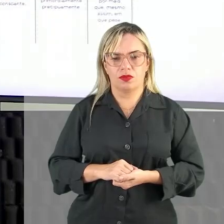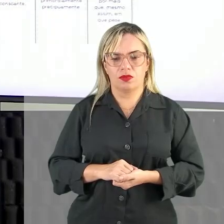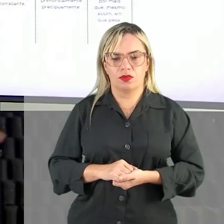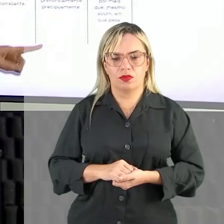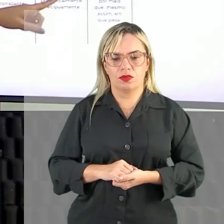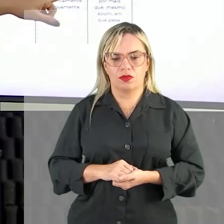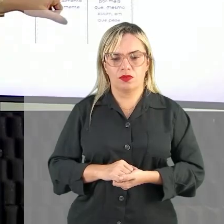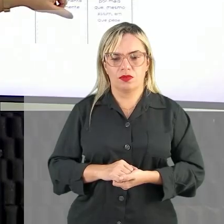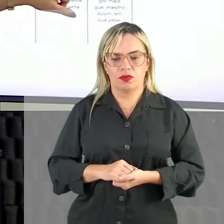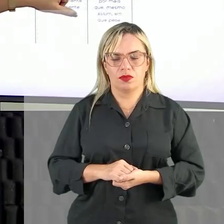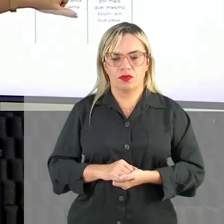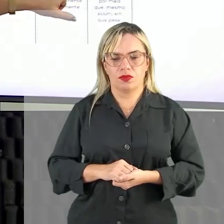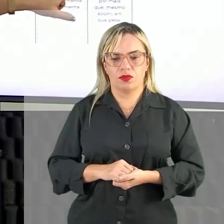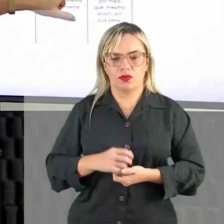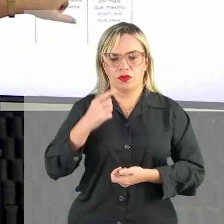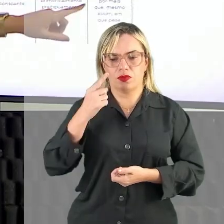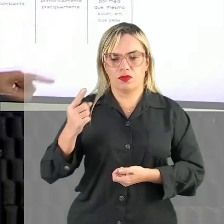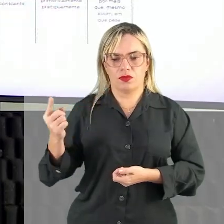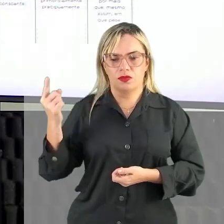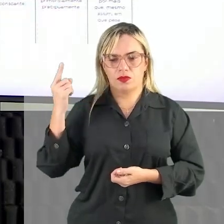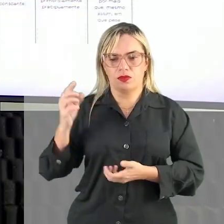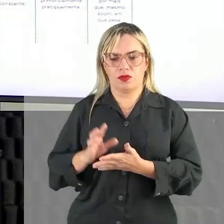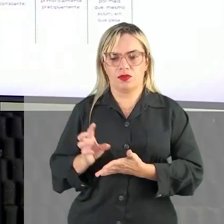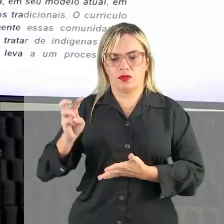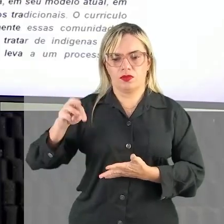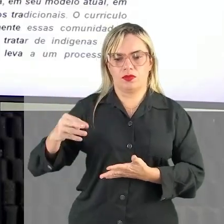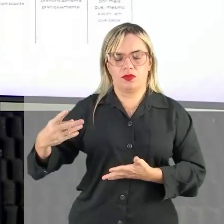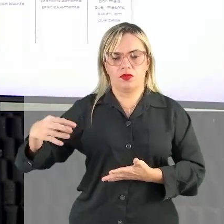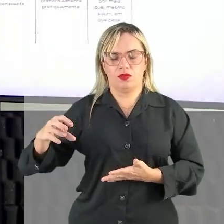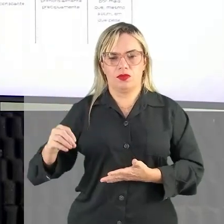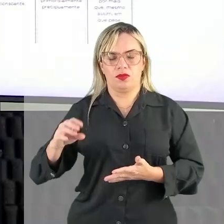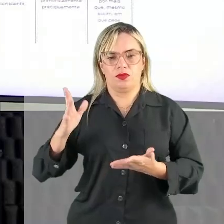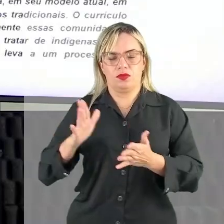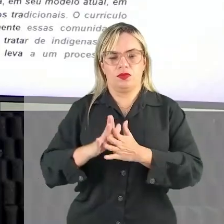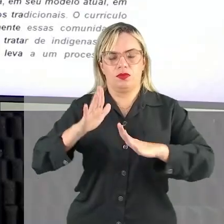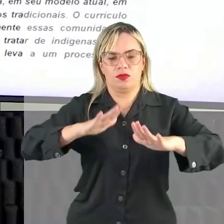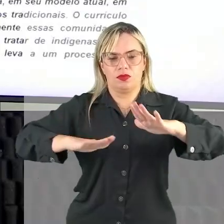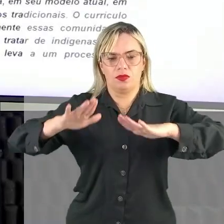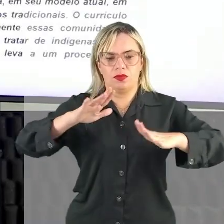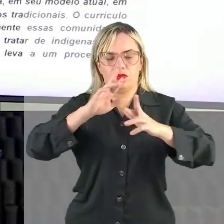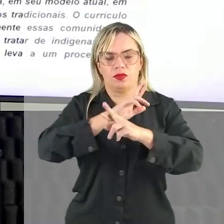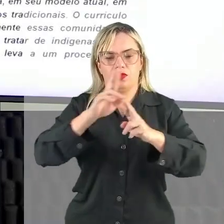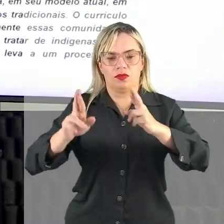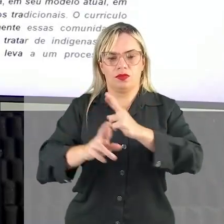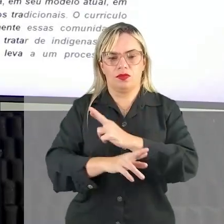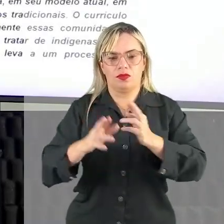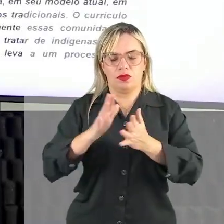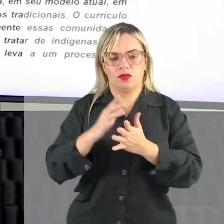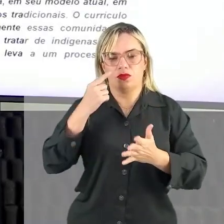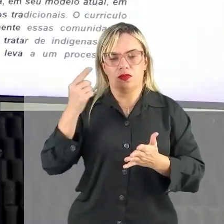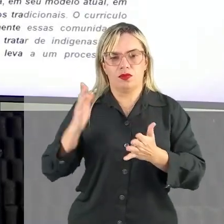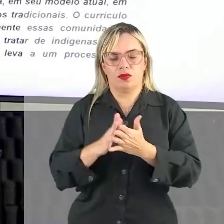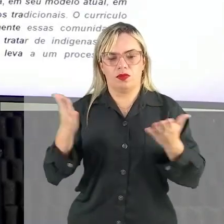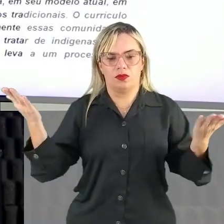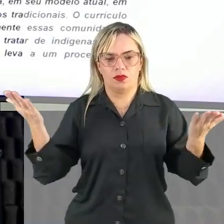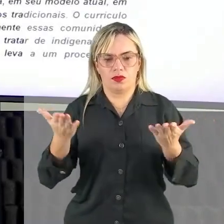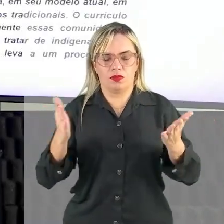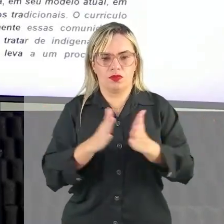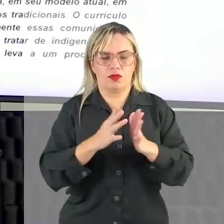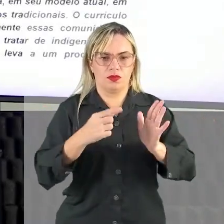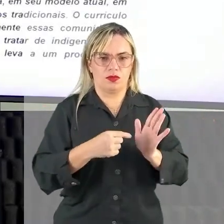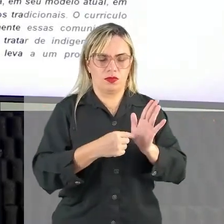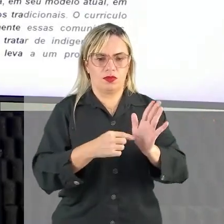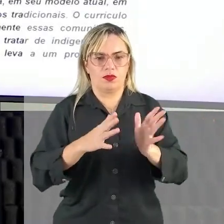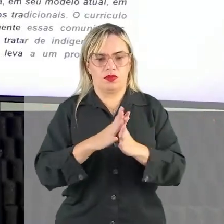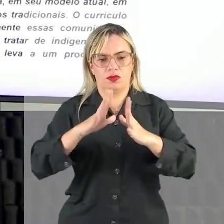e concessão Olha o mesmo como eu falei para vocês né então tomem muito cuidado em relação a isso e agora a gente traz aqui